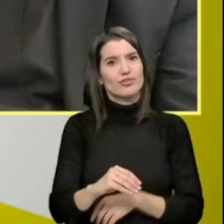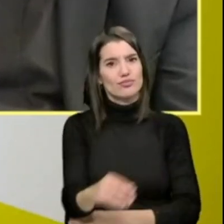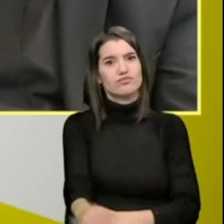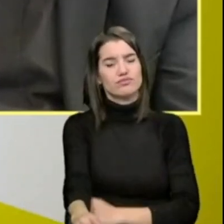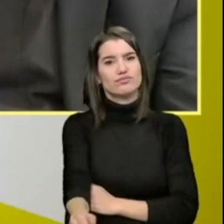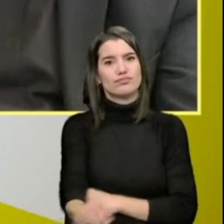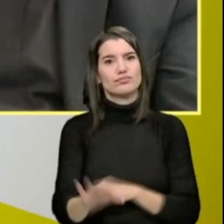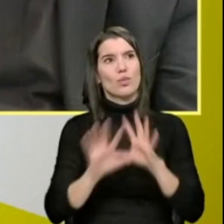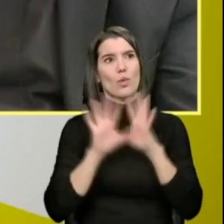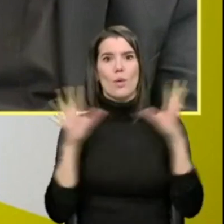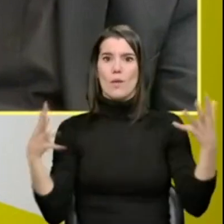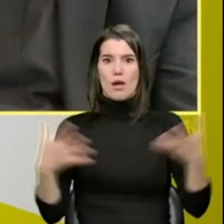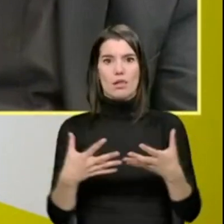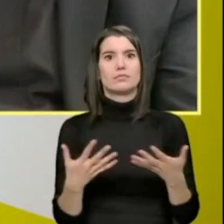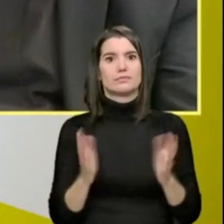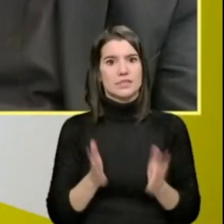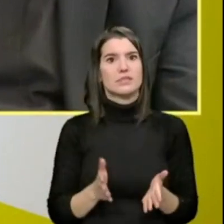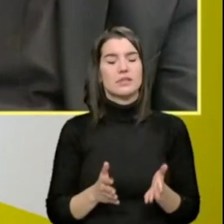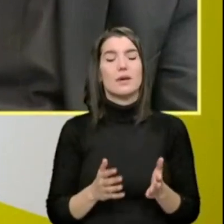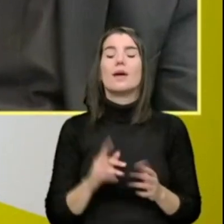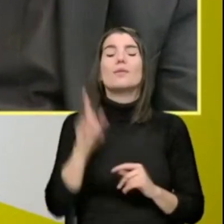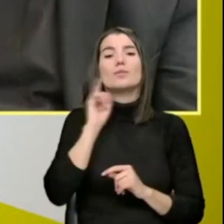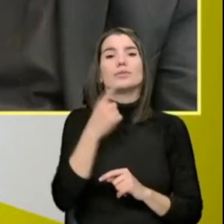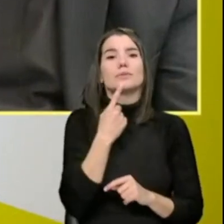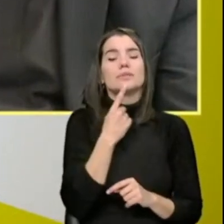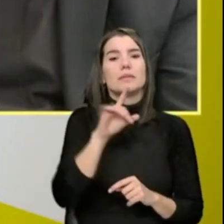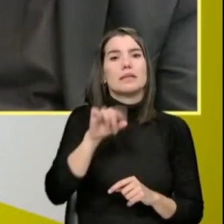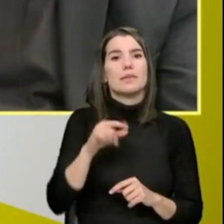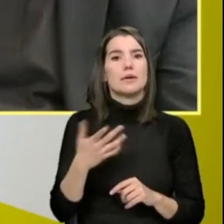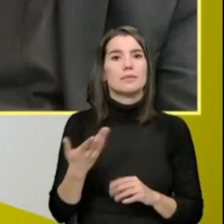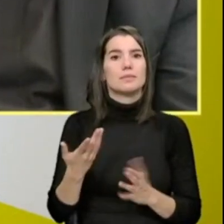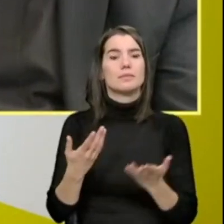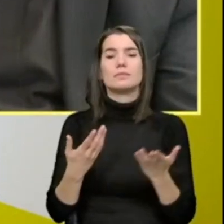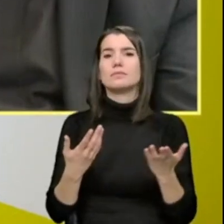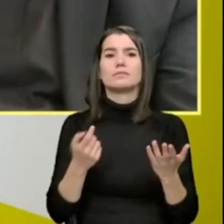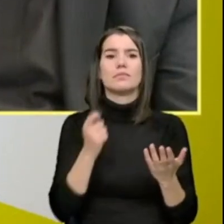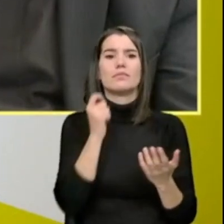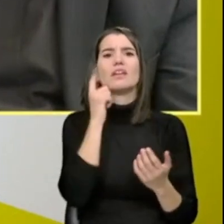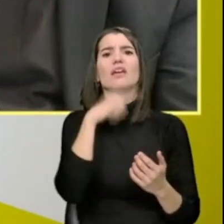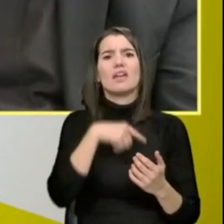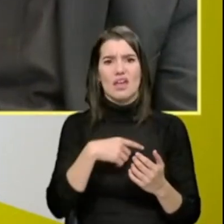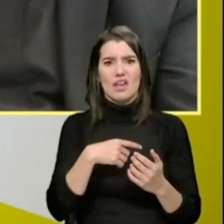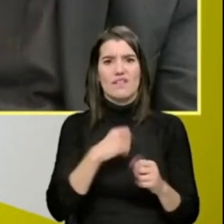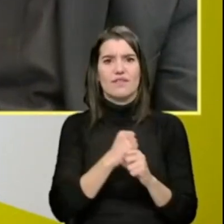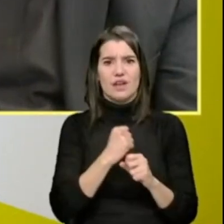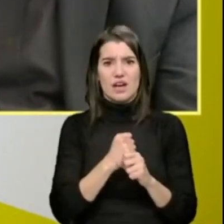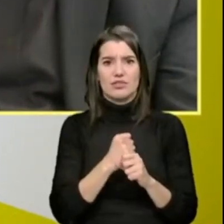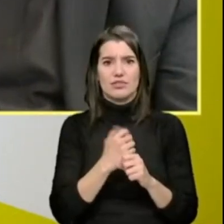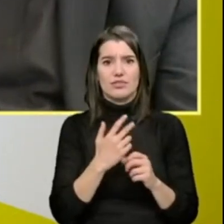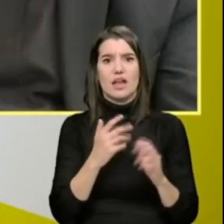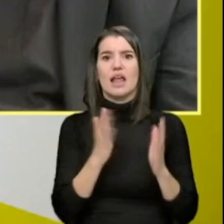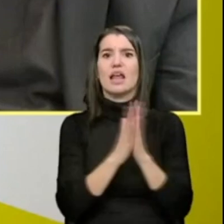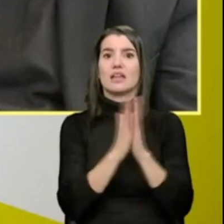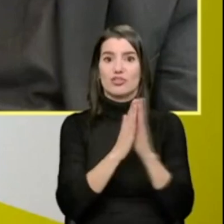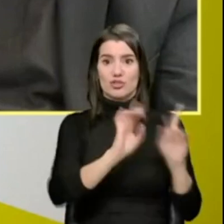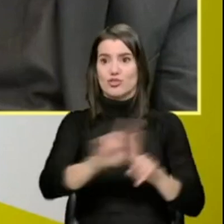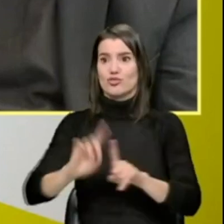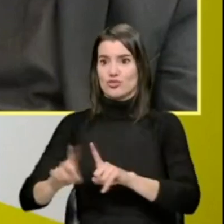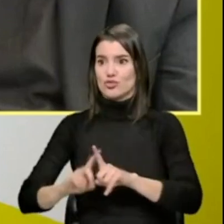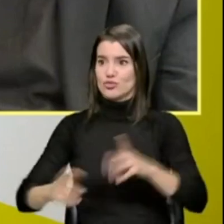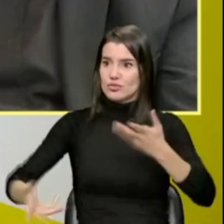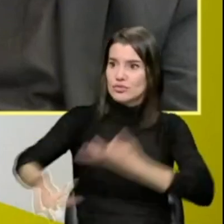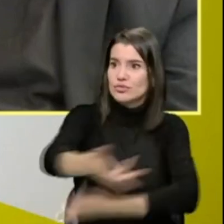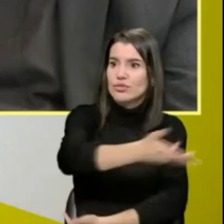global, por assim dizer. Tanto mais que é importante percebermos também quem é que faz o diálogo interreligioso. Qual é o interlocutor do